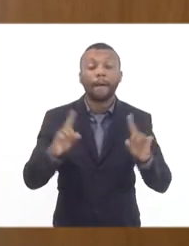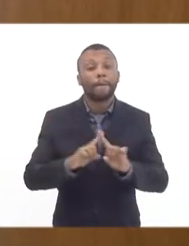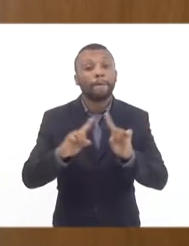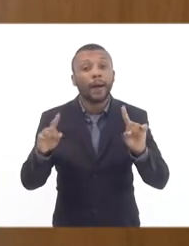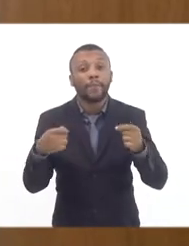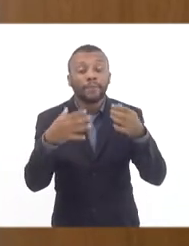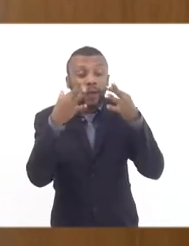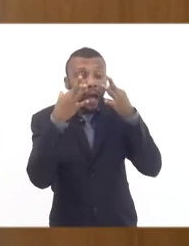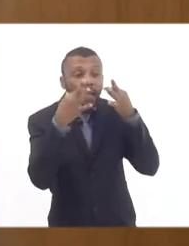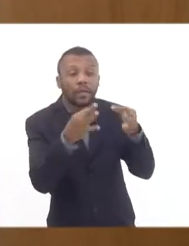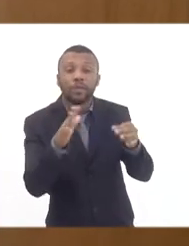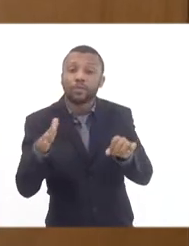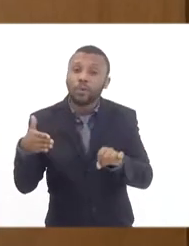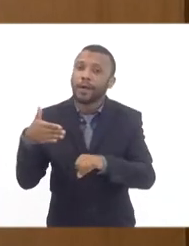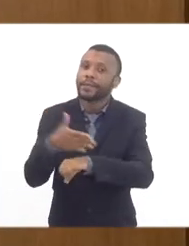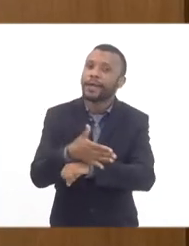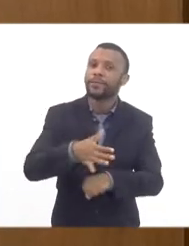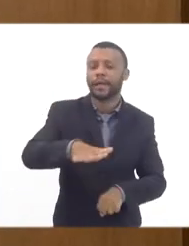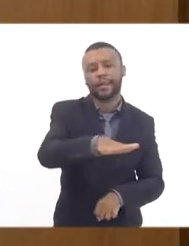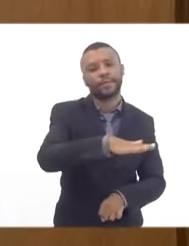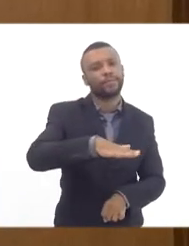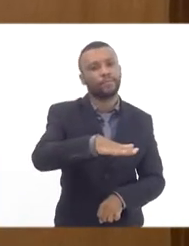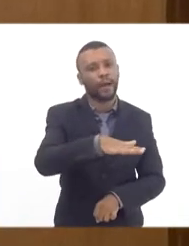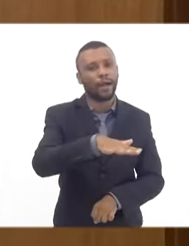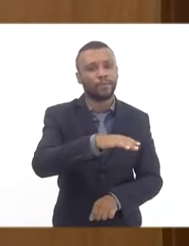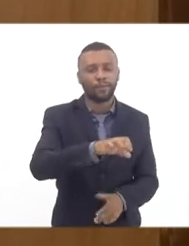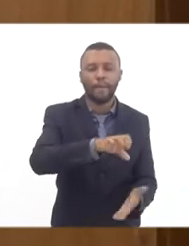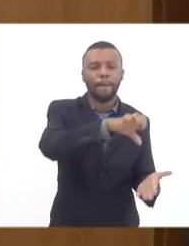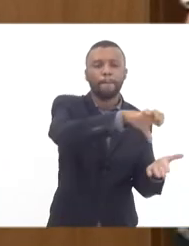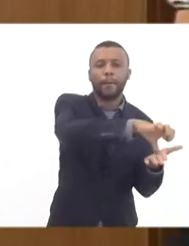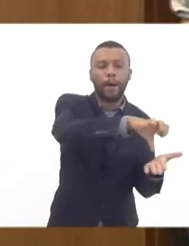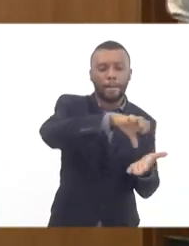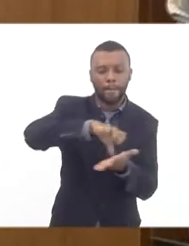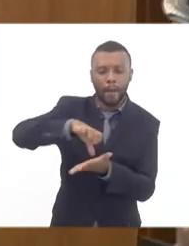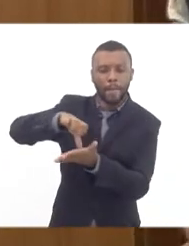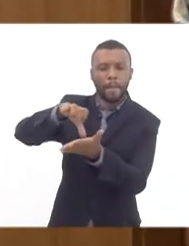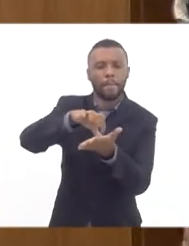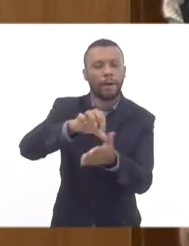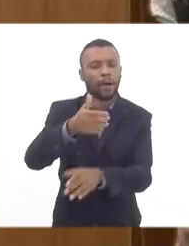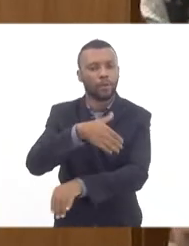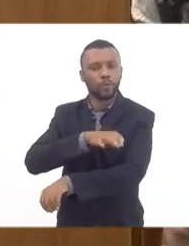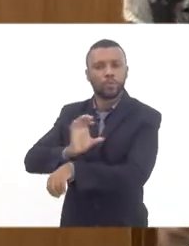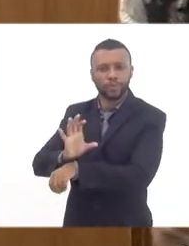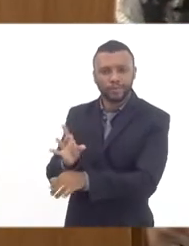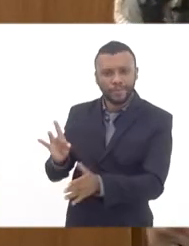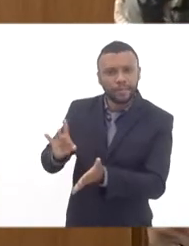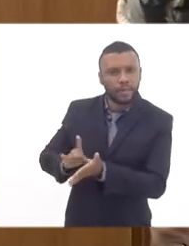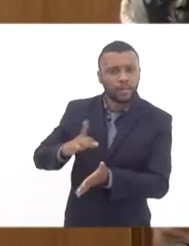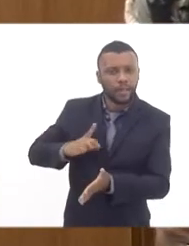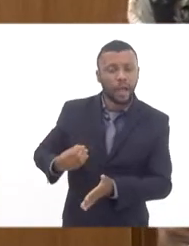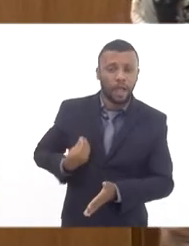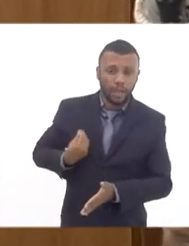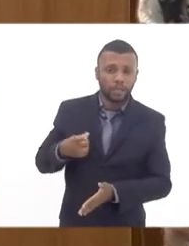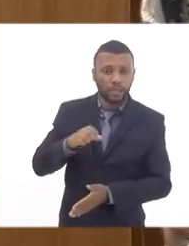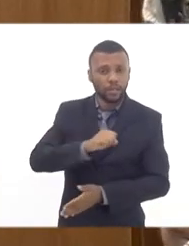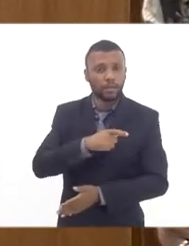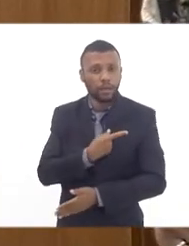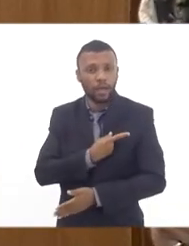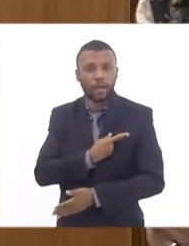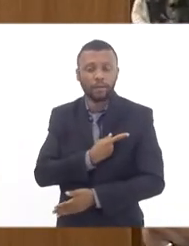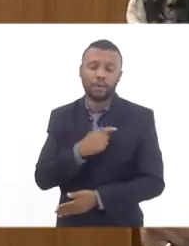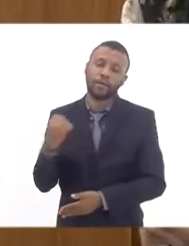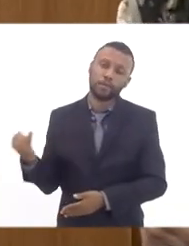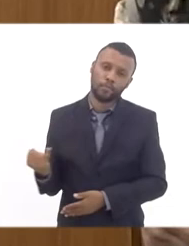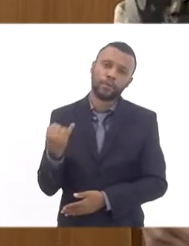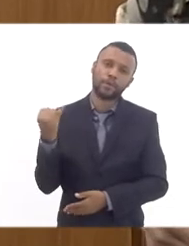dos acessos a esses pontos culturais, que são realmente, existem em São Gonçalo e são importantes, mas que tem que